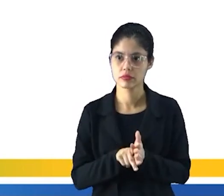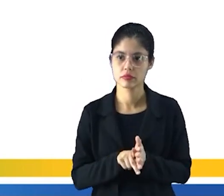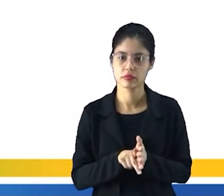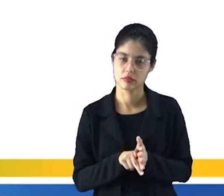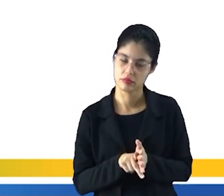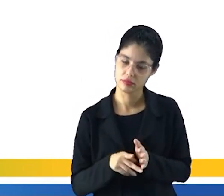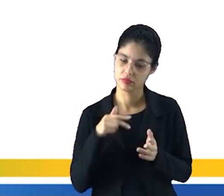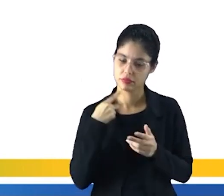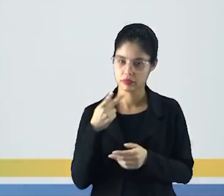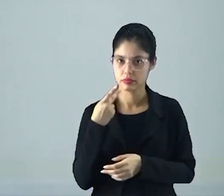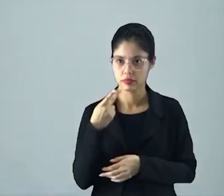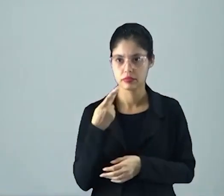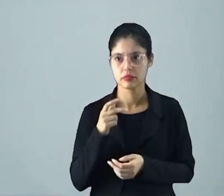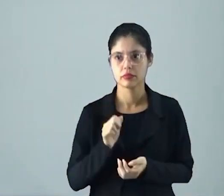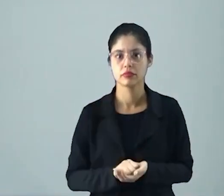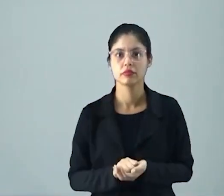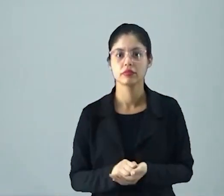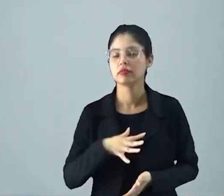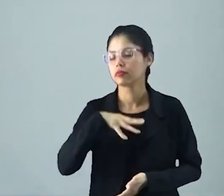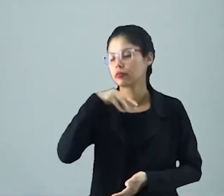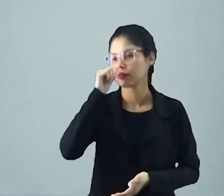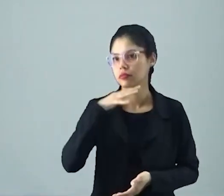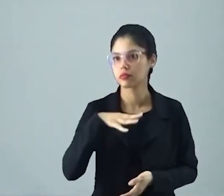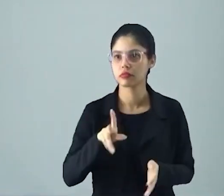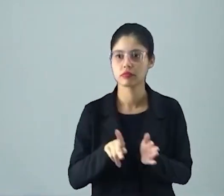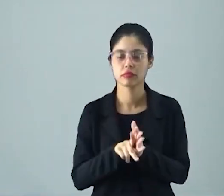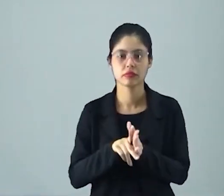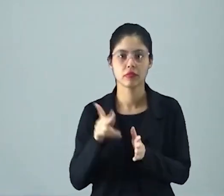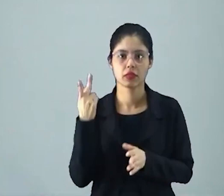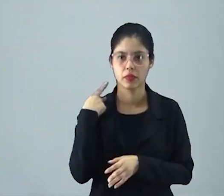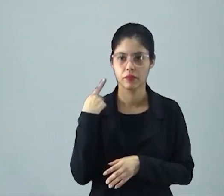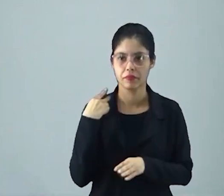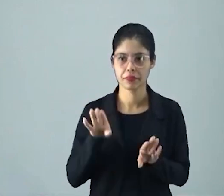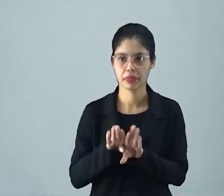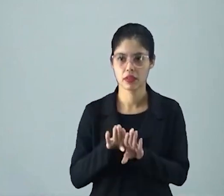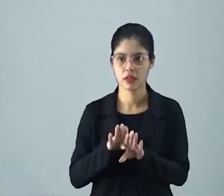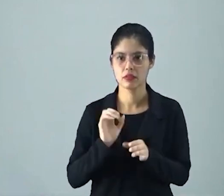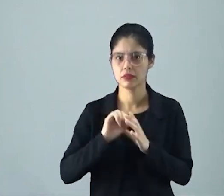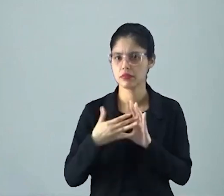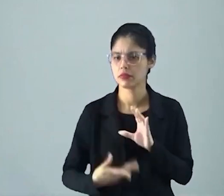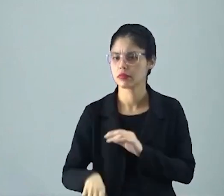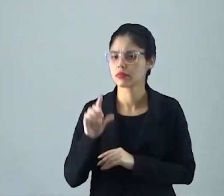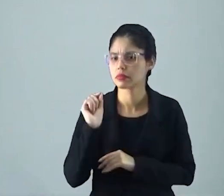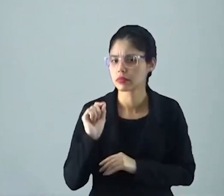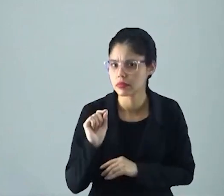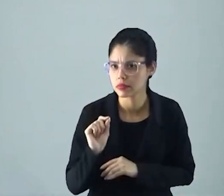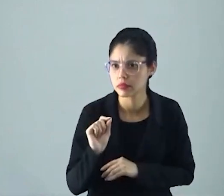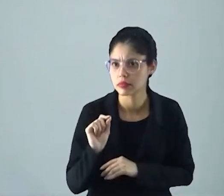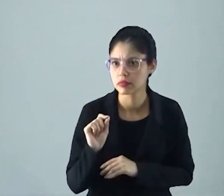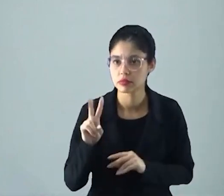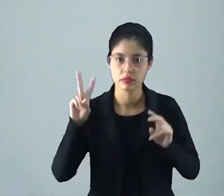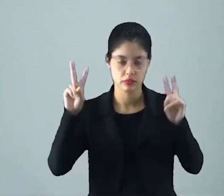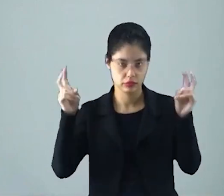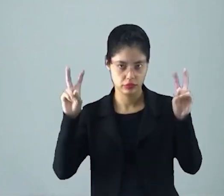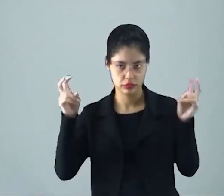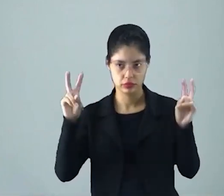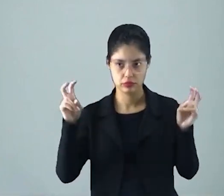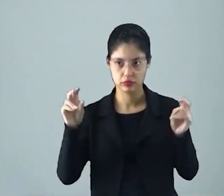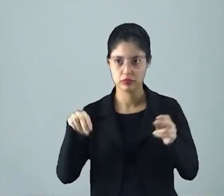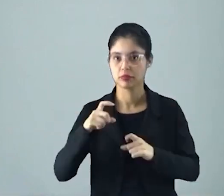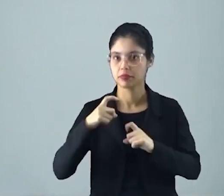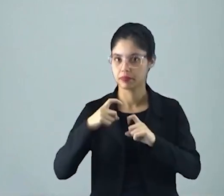tipo de falar, né, respirações do trato respiratório é característico de quem? De termos usados